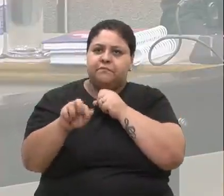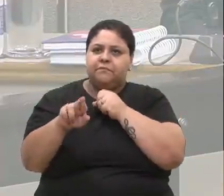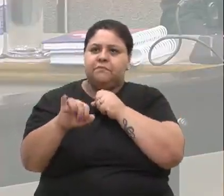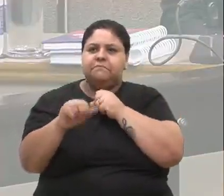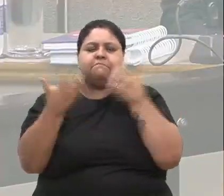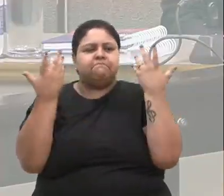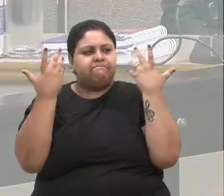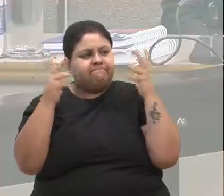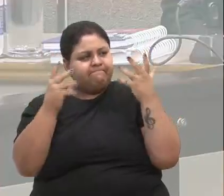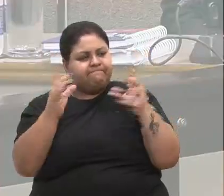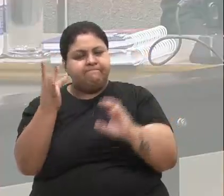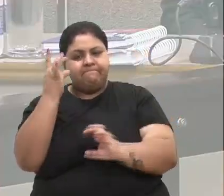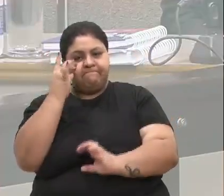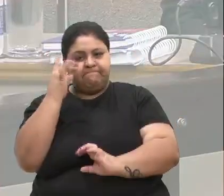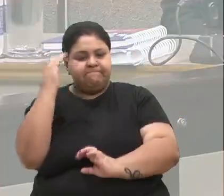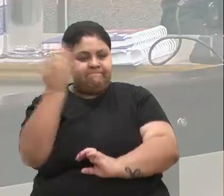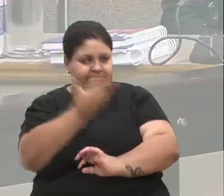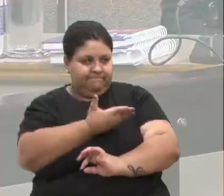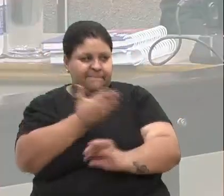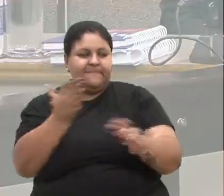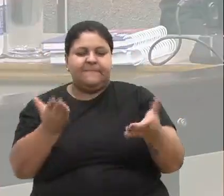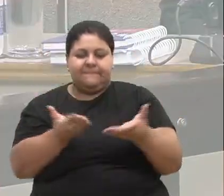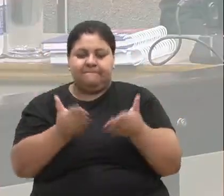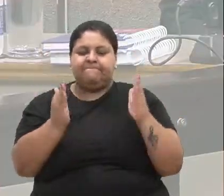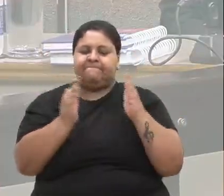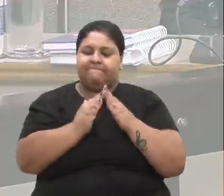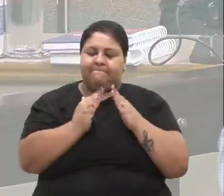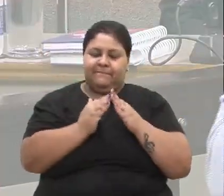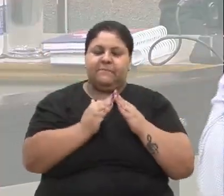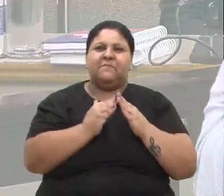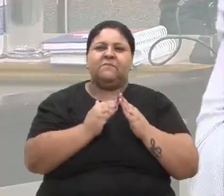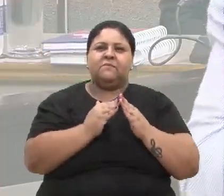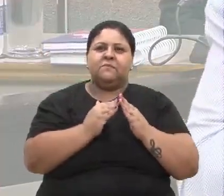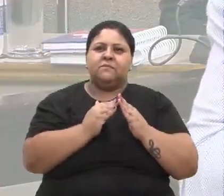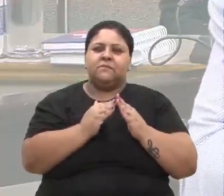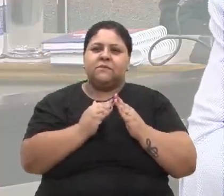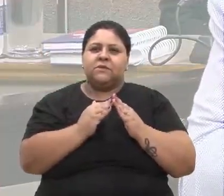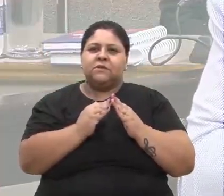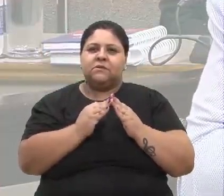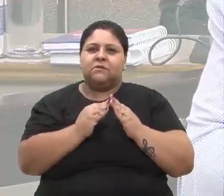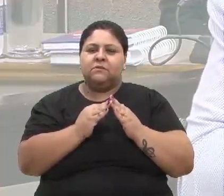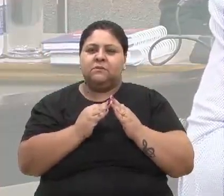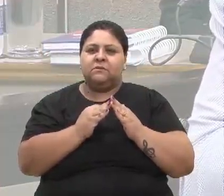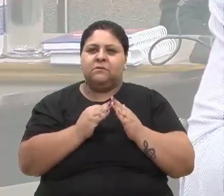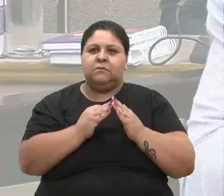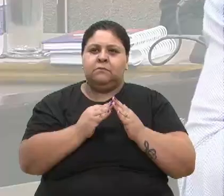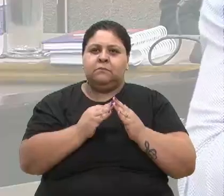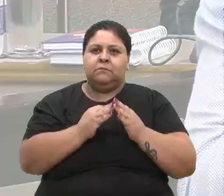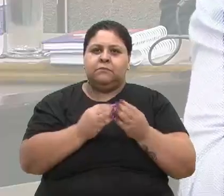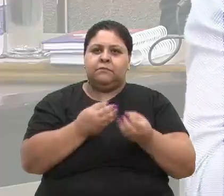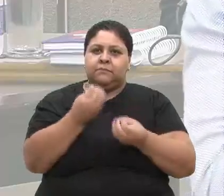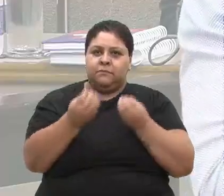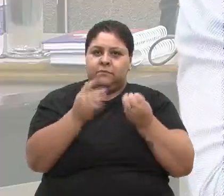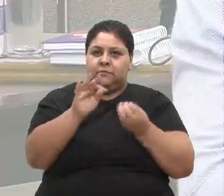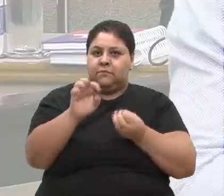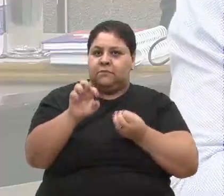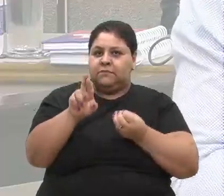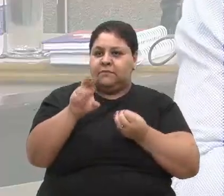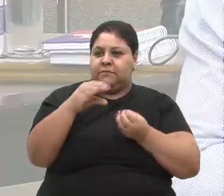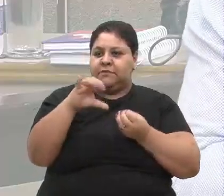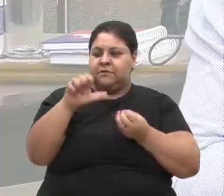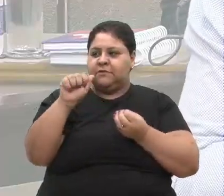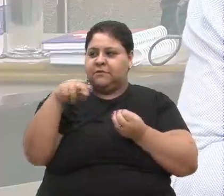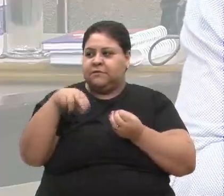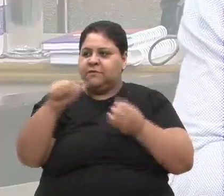Muito obrigado pela presença do senhor aqui na casa. E como a Terciane, a nossa